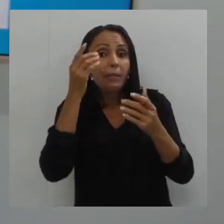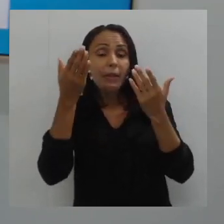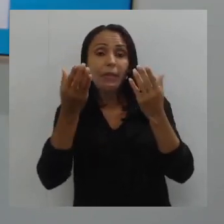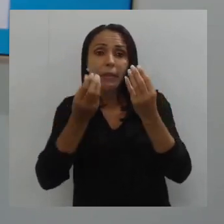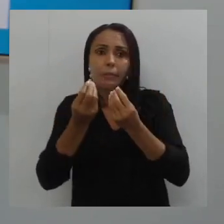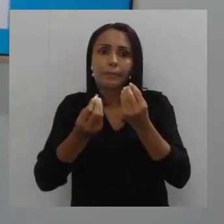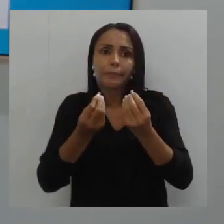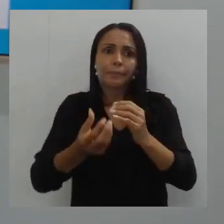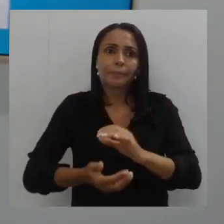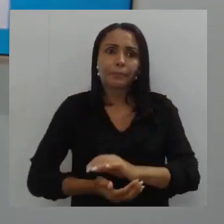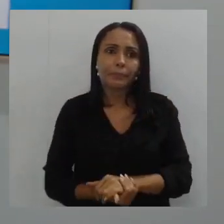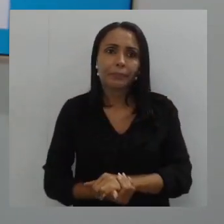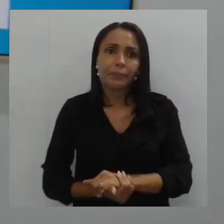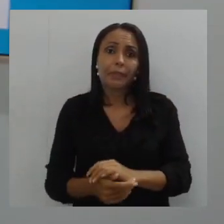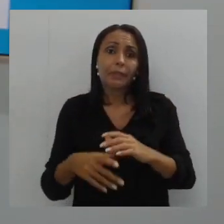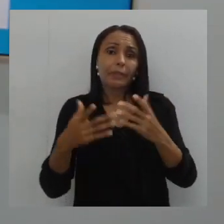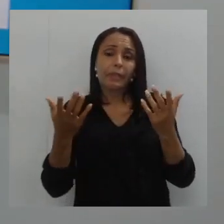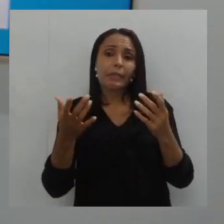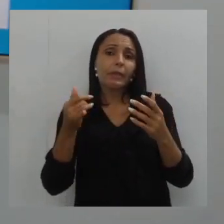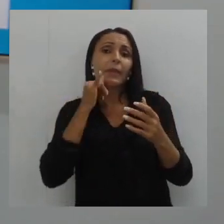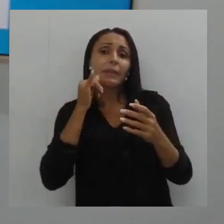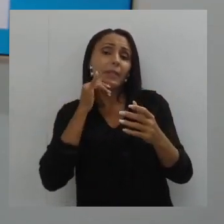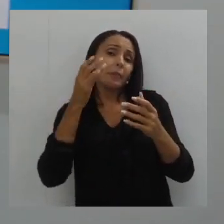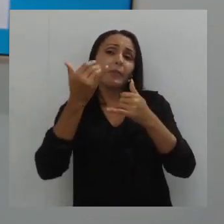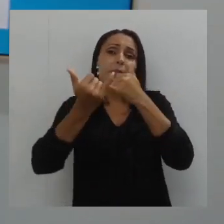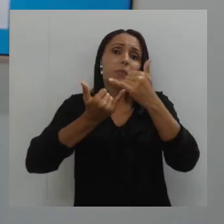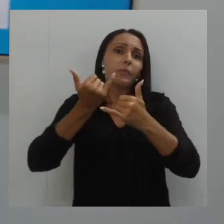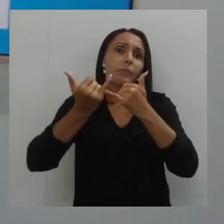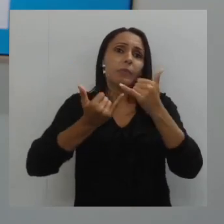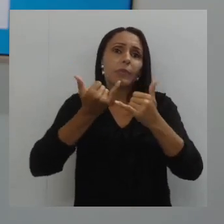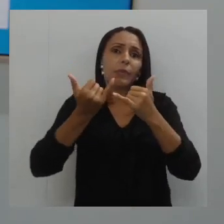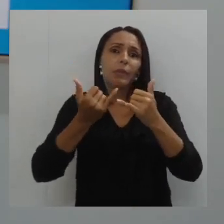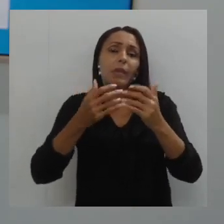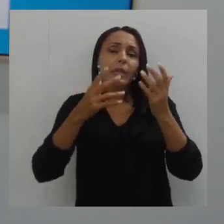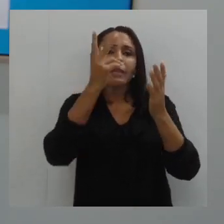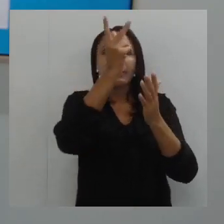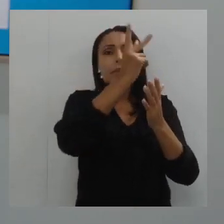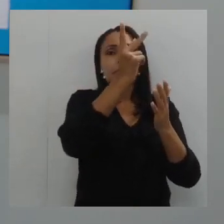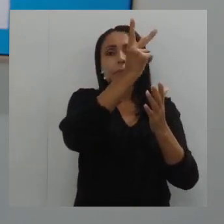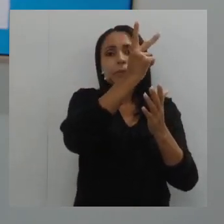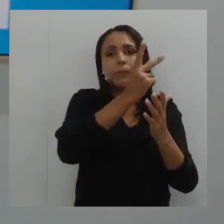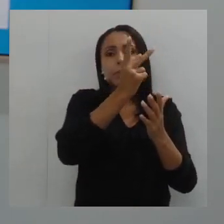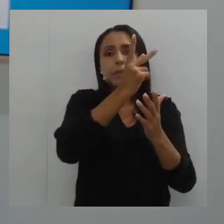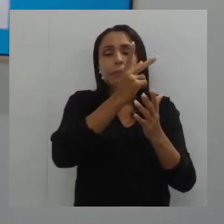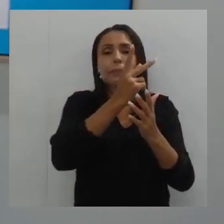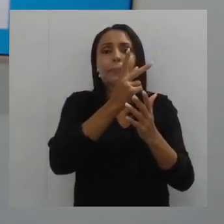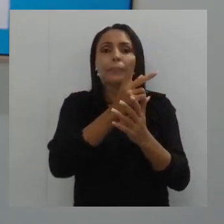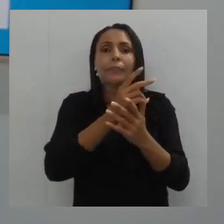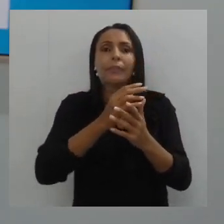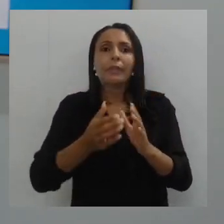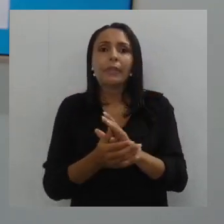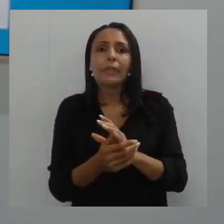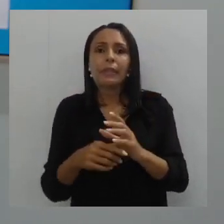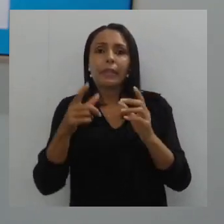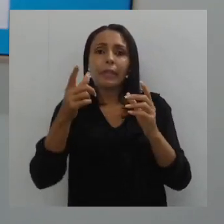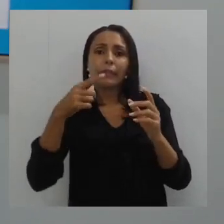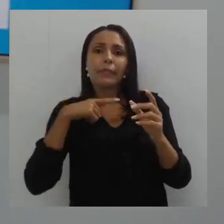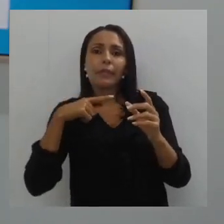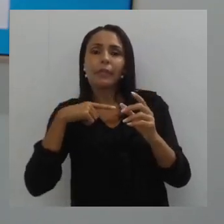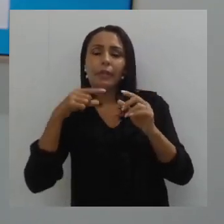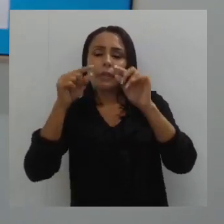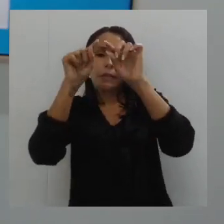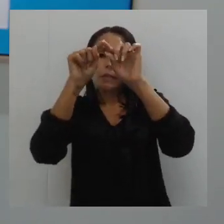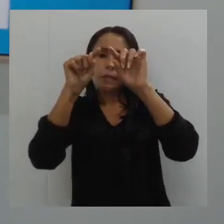Então, digamos que isso aqui seja um jogo que ele montou, e aqui seja uma figura que aparece num determinado ponto, e aqui você tem o